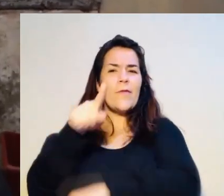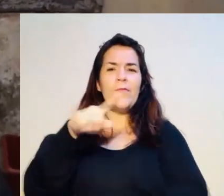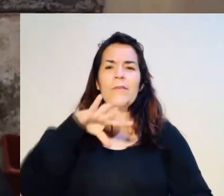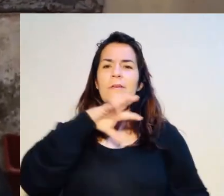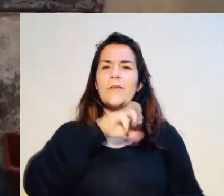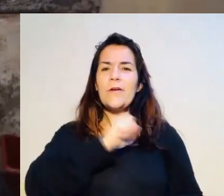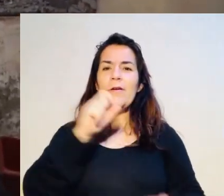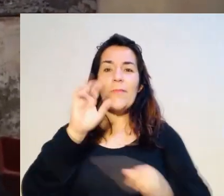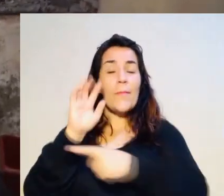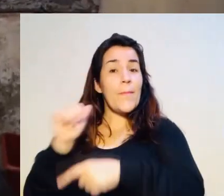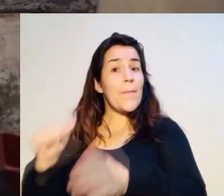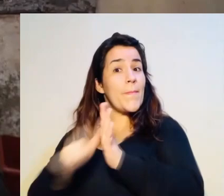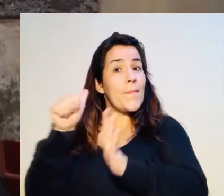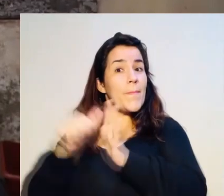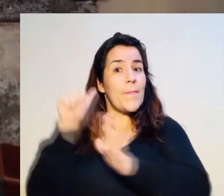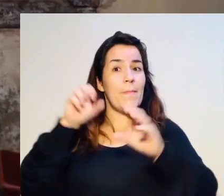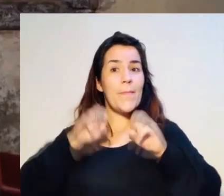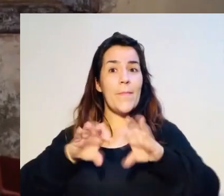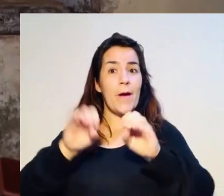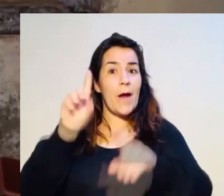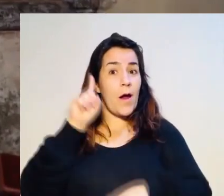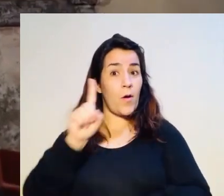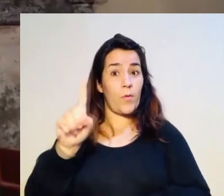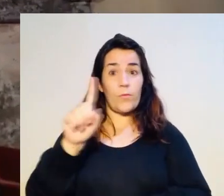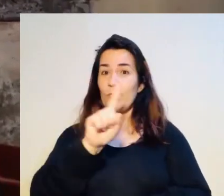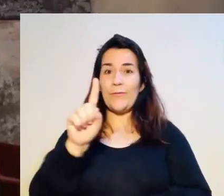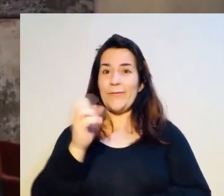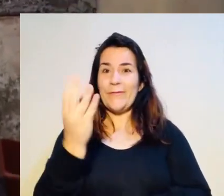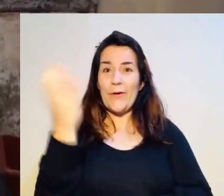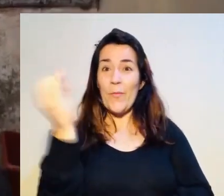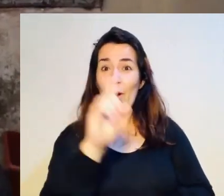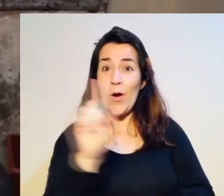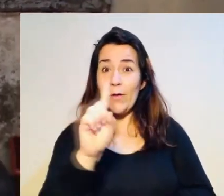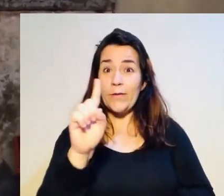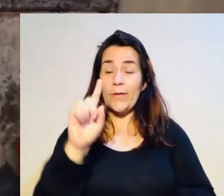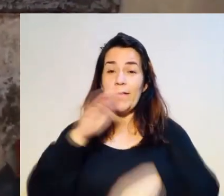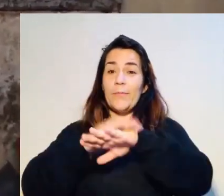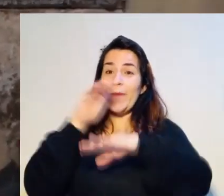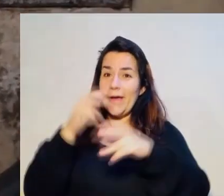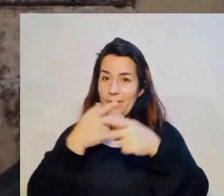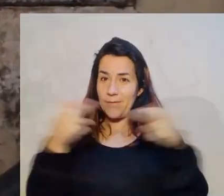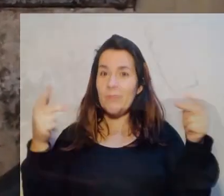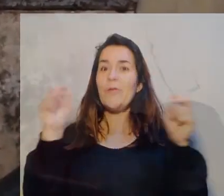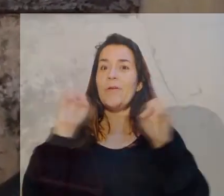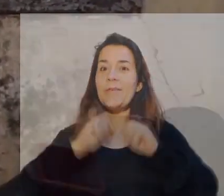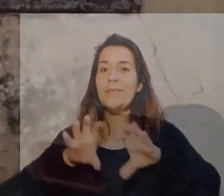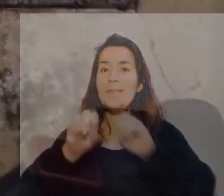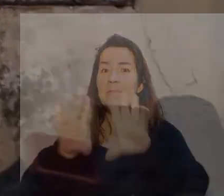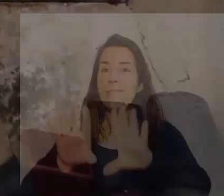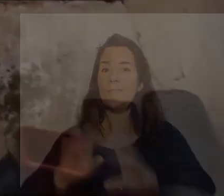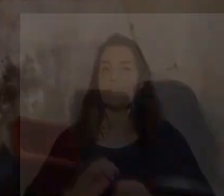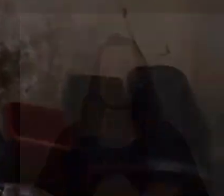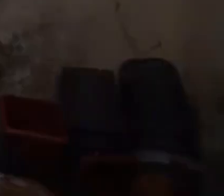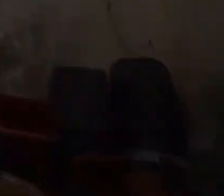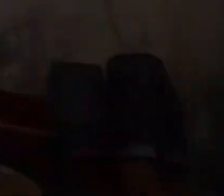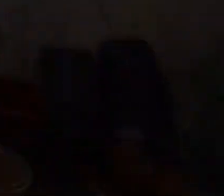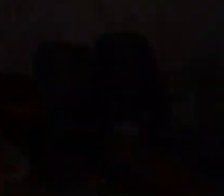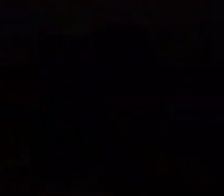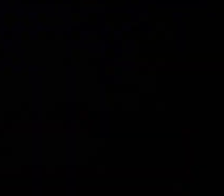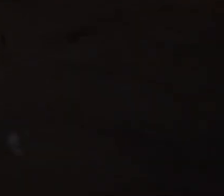que vocês tenham gostado desse primeiro preparo. Mas não sai daí não, porque ainda vem muita coisa.